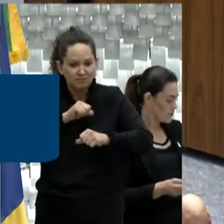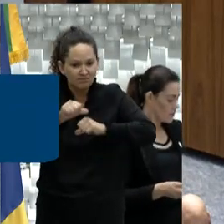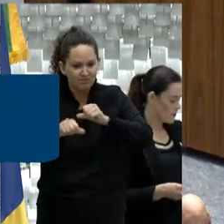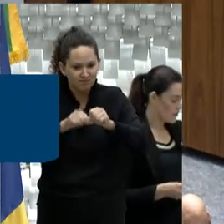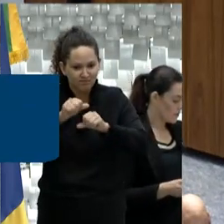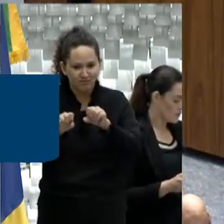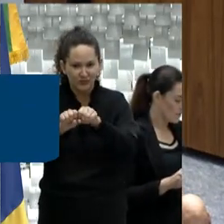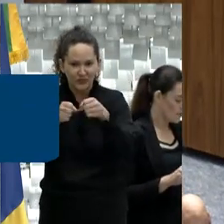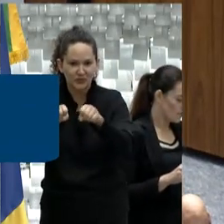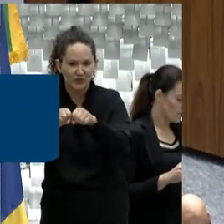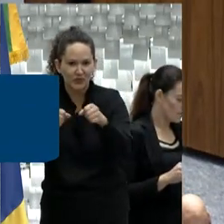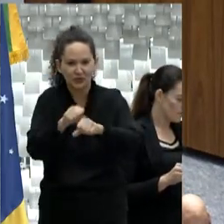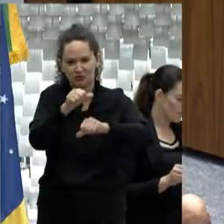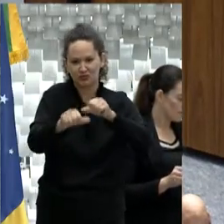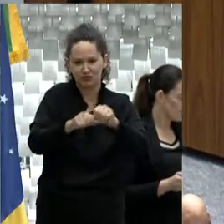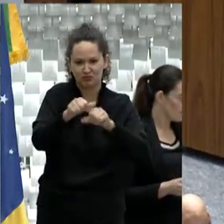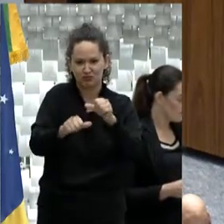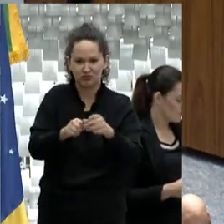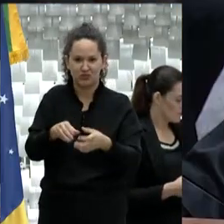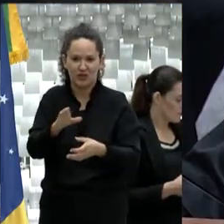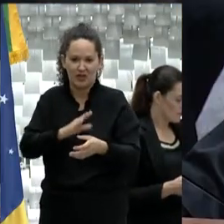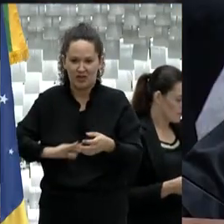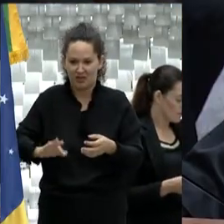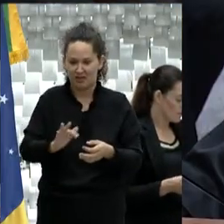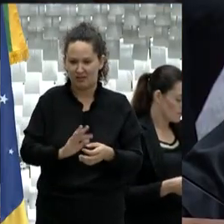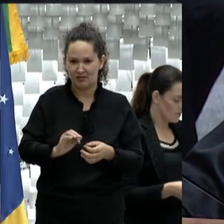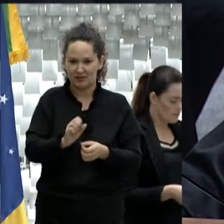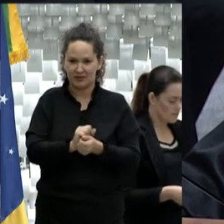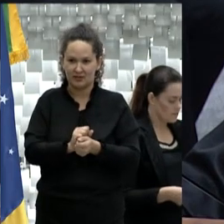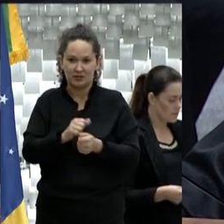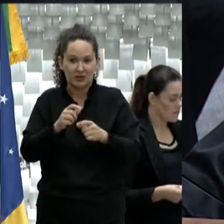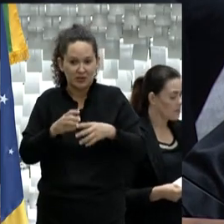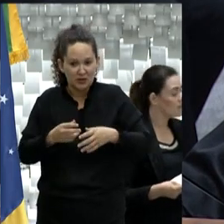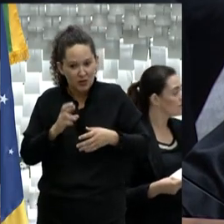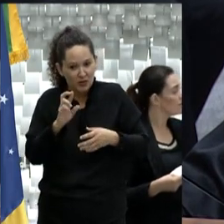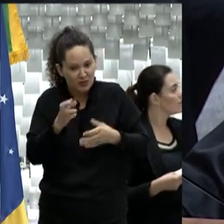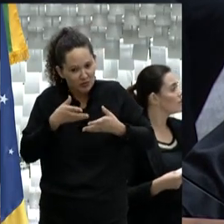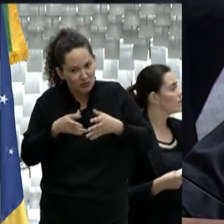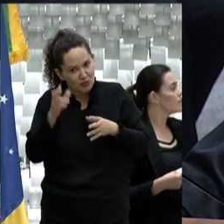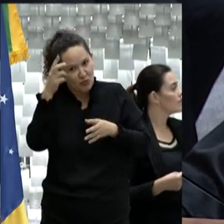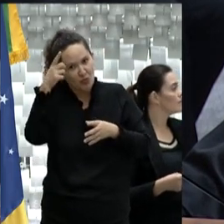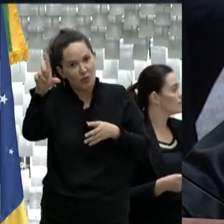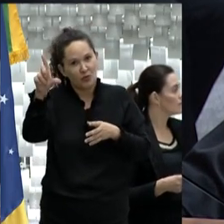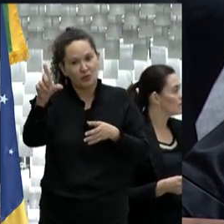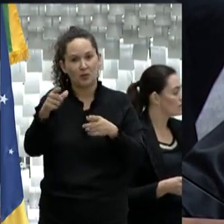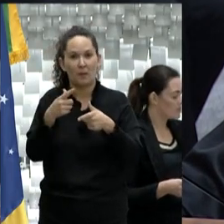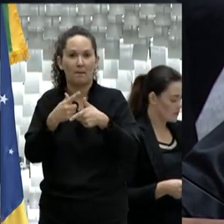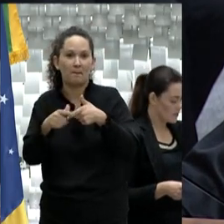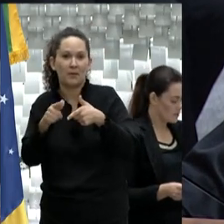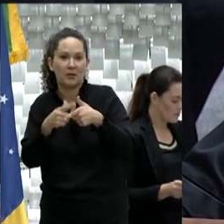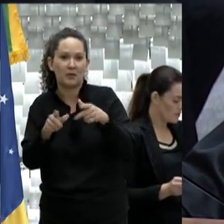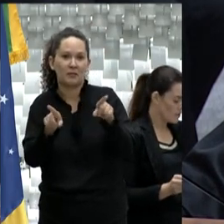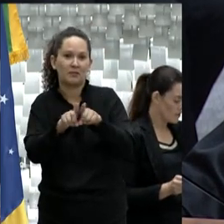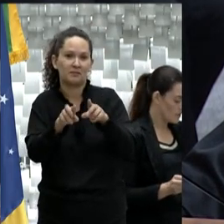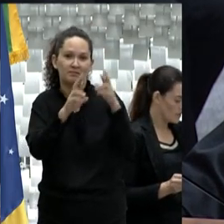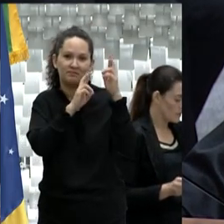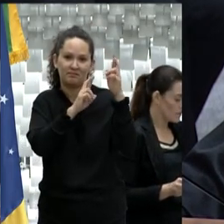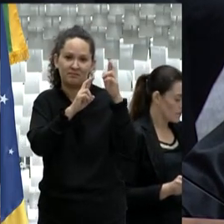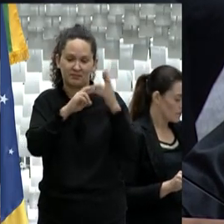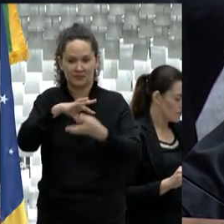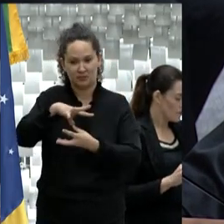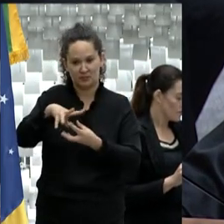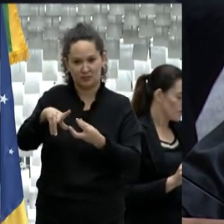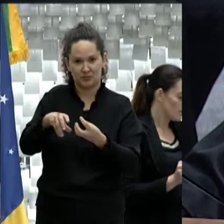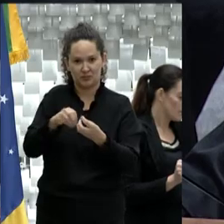da ordem vigente e a gestação de outra, com seus riscos e esperanças, o